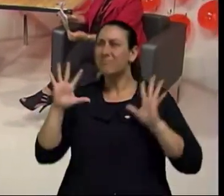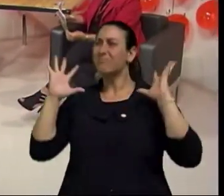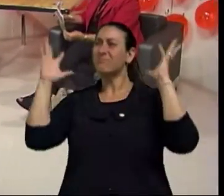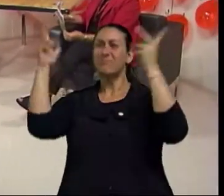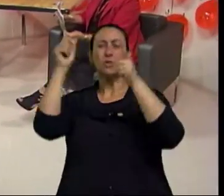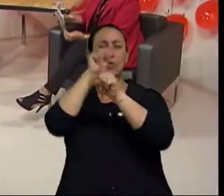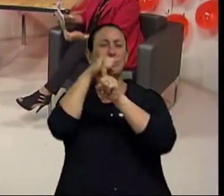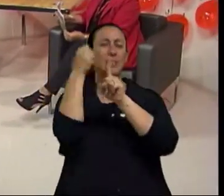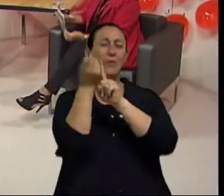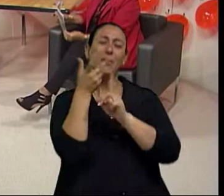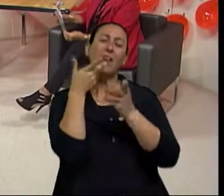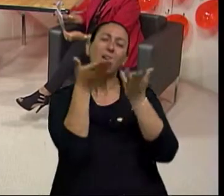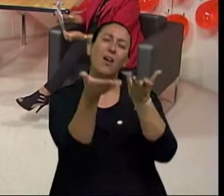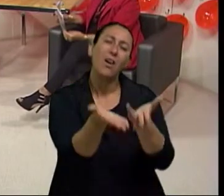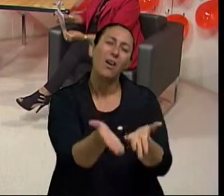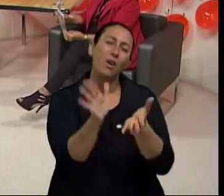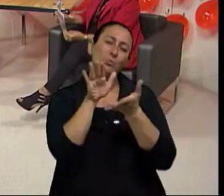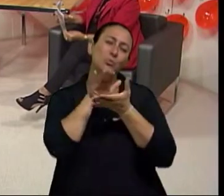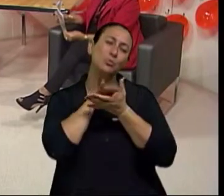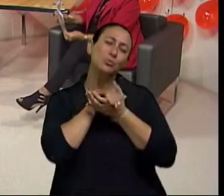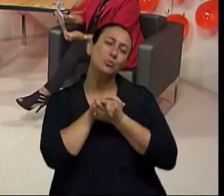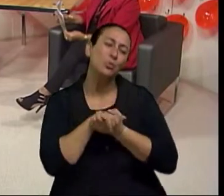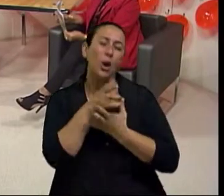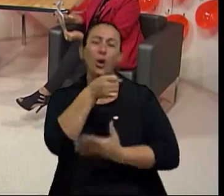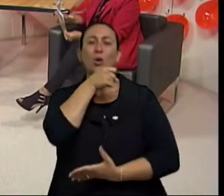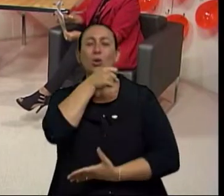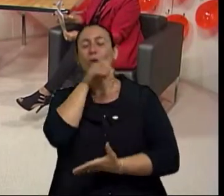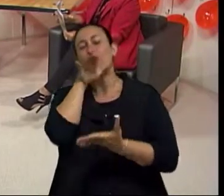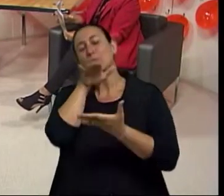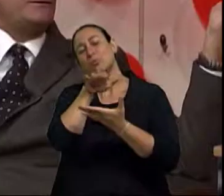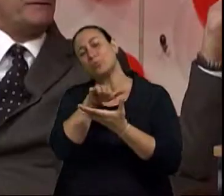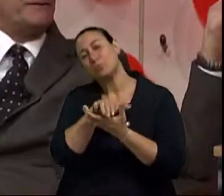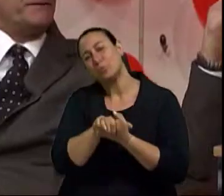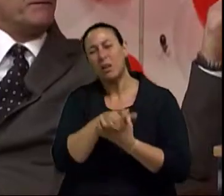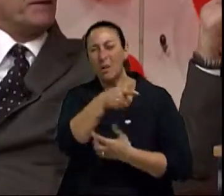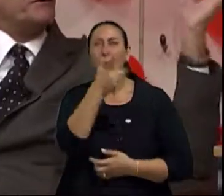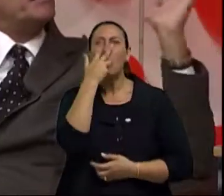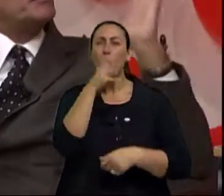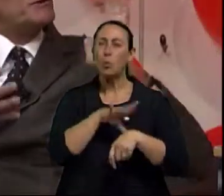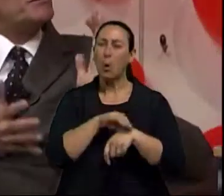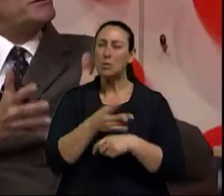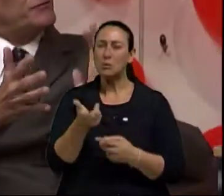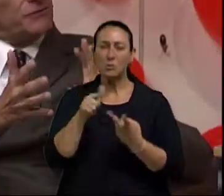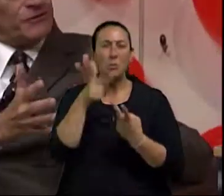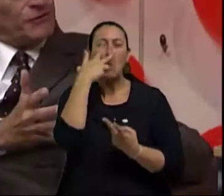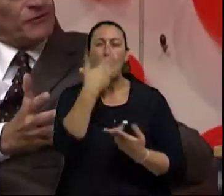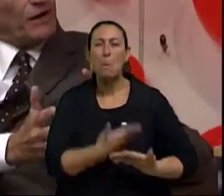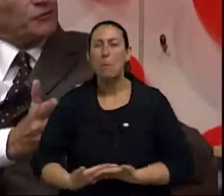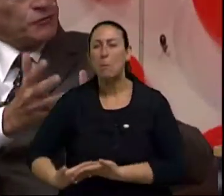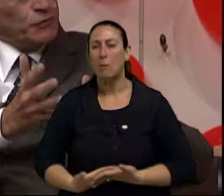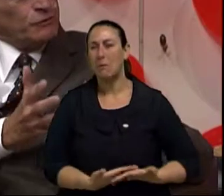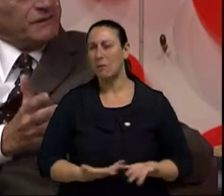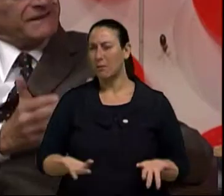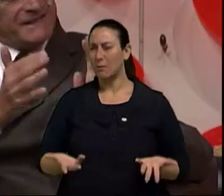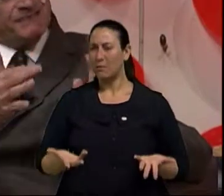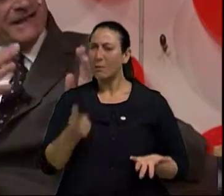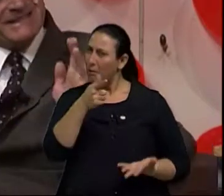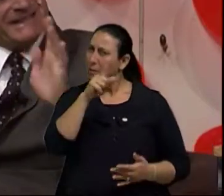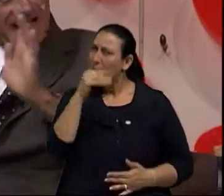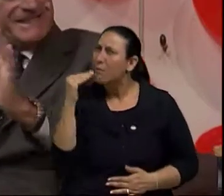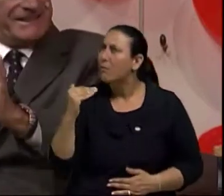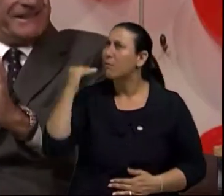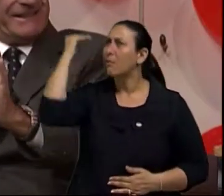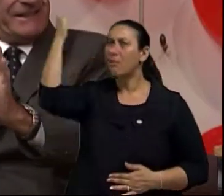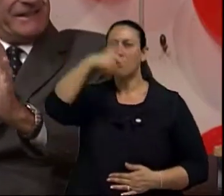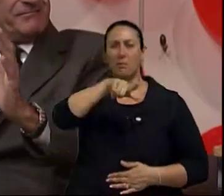que é um absurdo, trata como deficiente, que é um absurdo, o idoso não é isso. O idoso é um indivíduo, é um adulto que tem